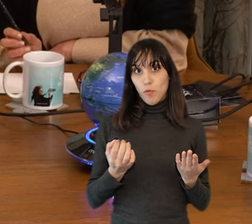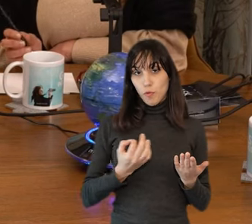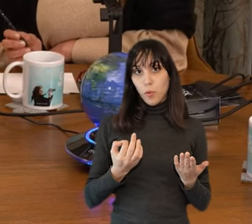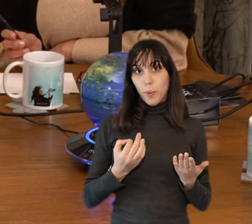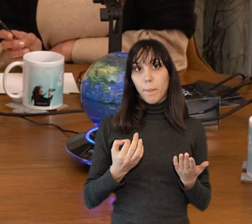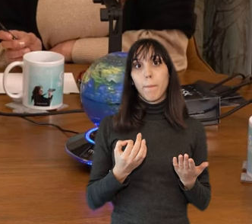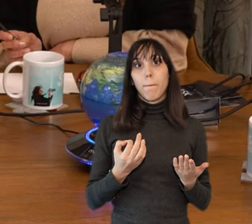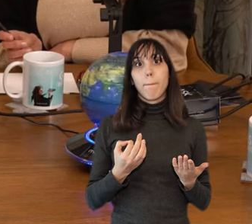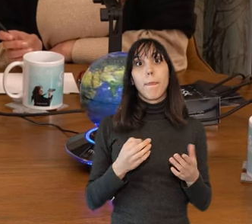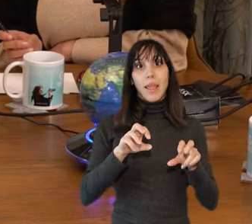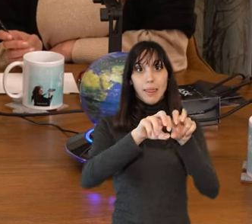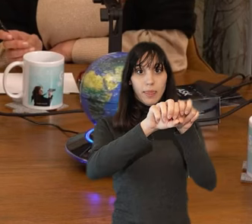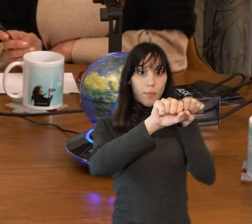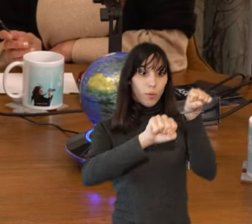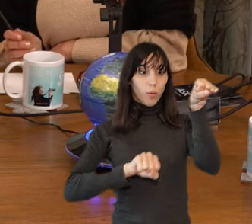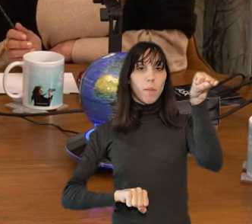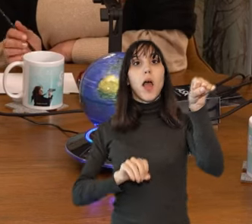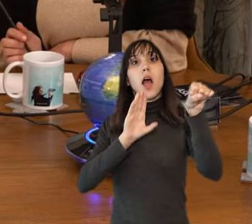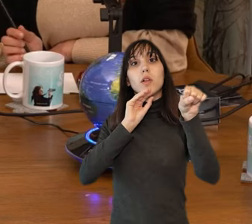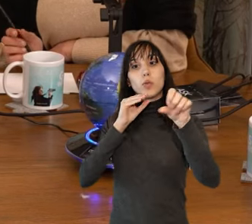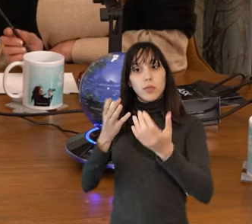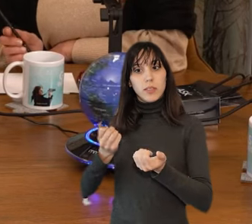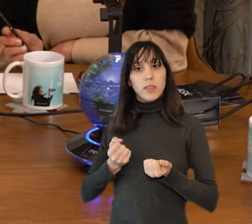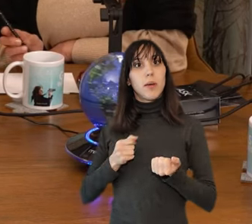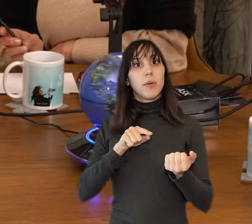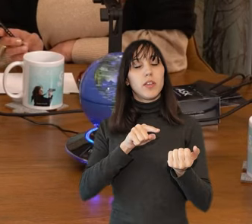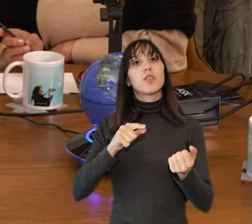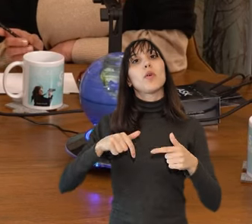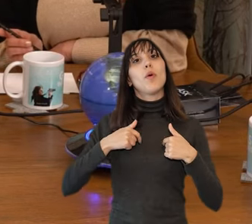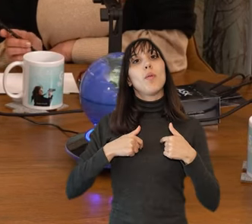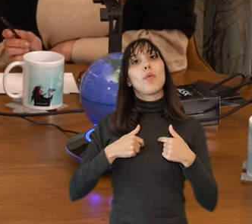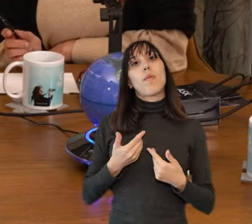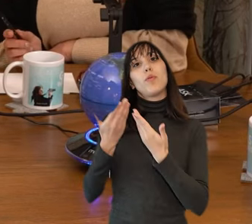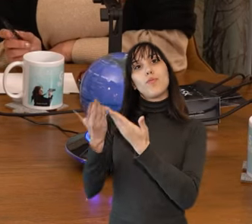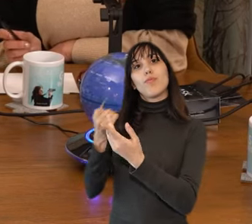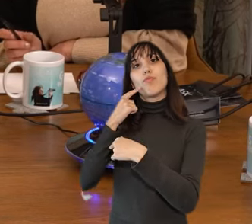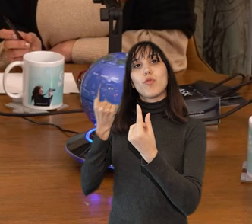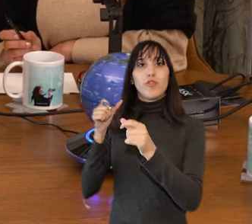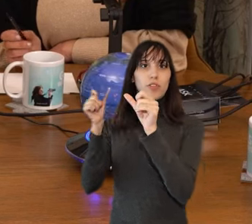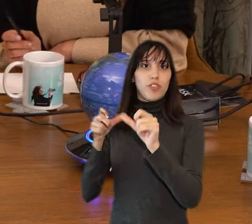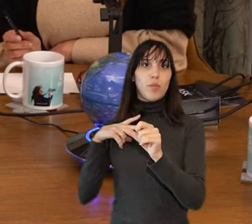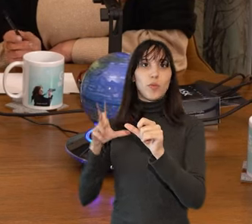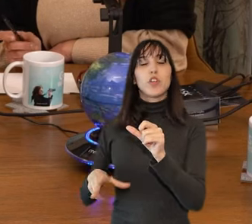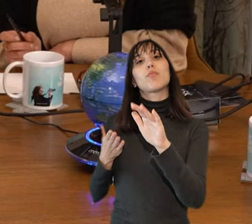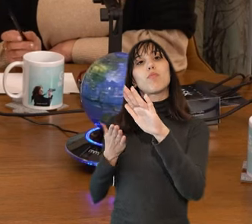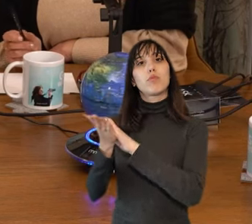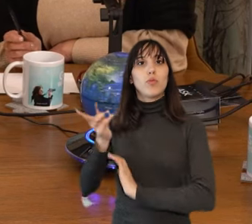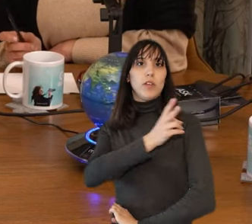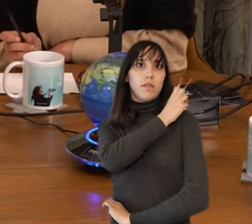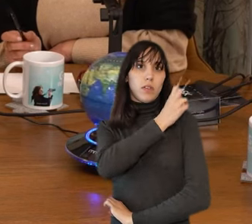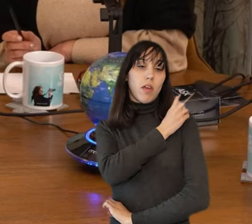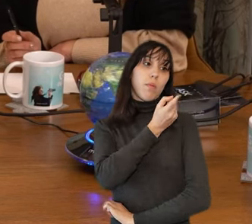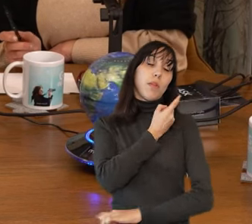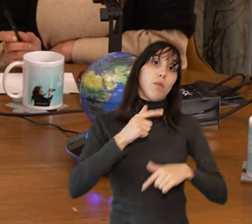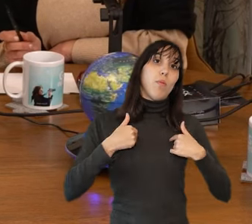desse desse diploma que o Lun da con Lara que se apresenta no sistema português para ingressar na universidade tem que se